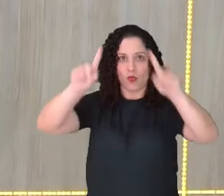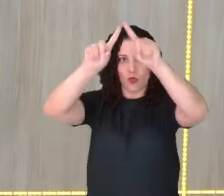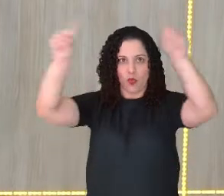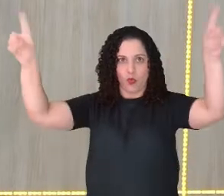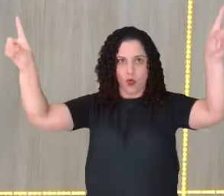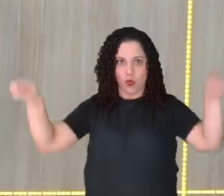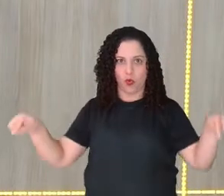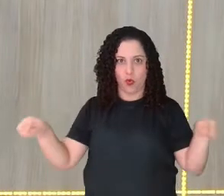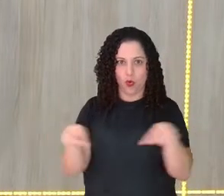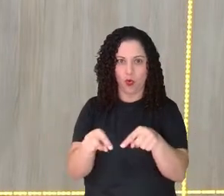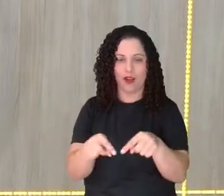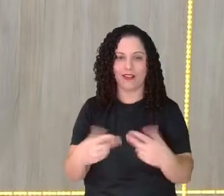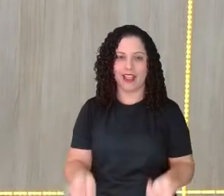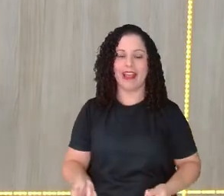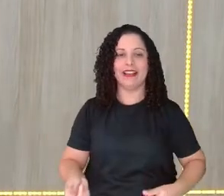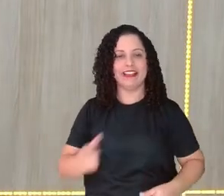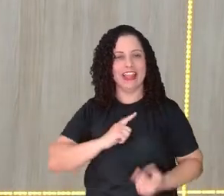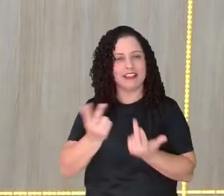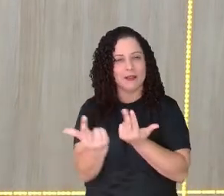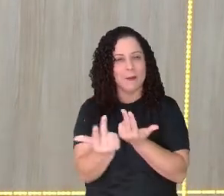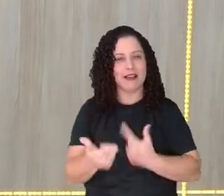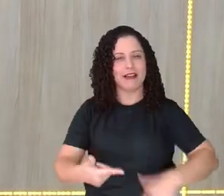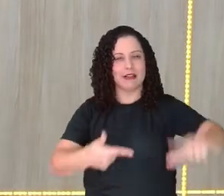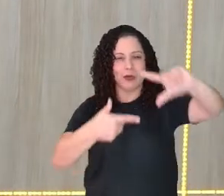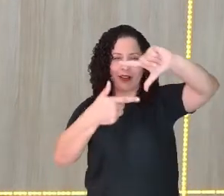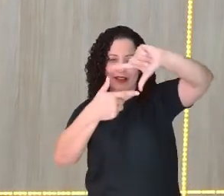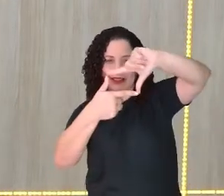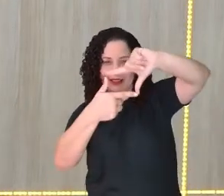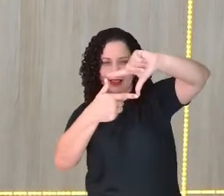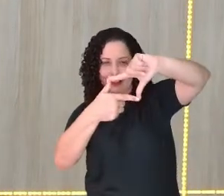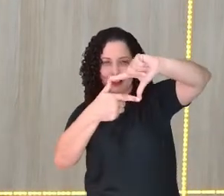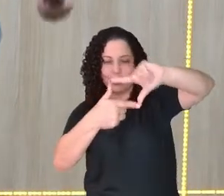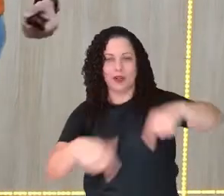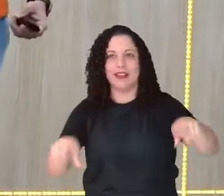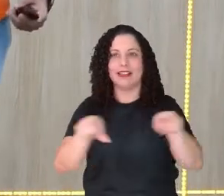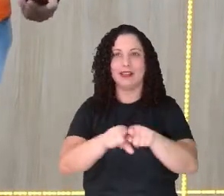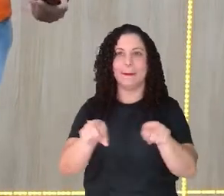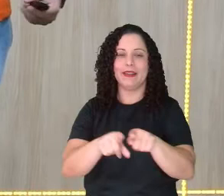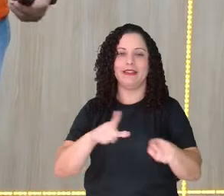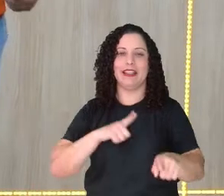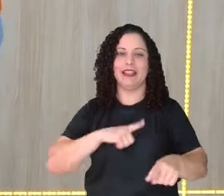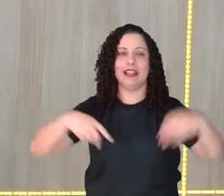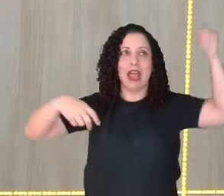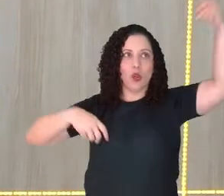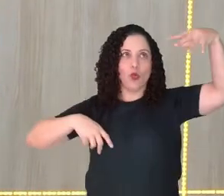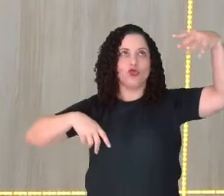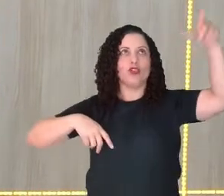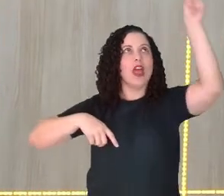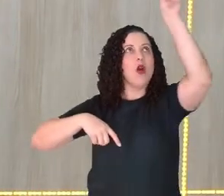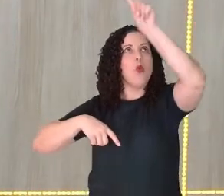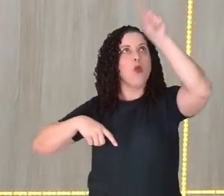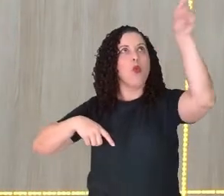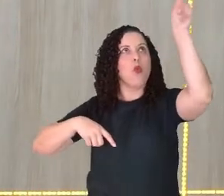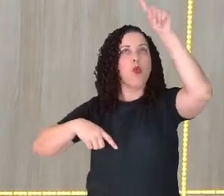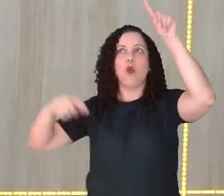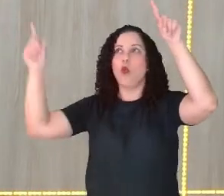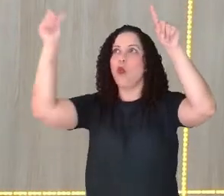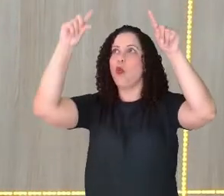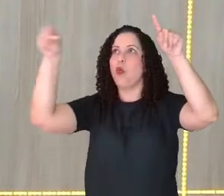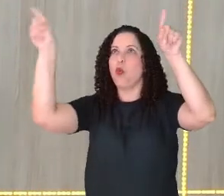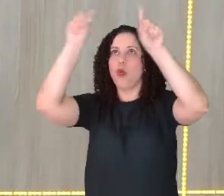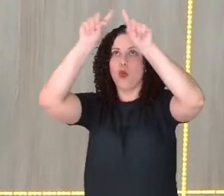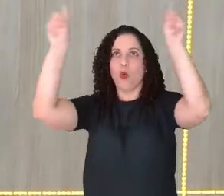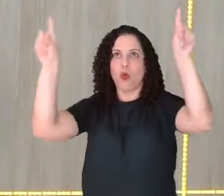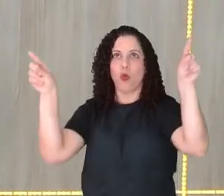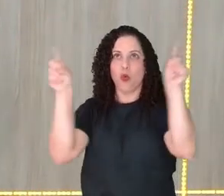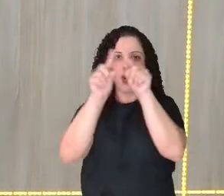forma retangular. Tem aqui luminárias também de formas retangulares. A gente tem aqui várias formas